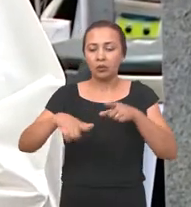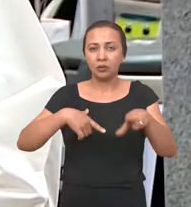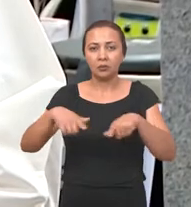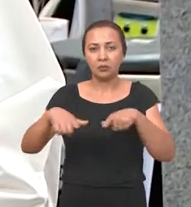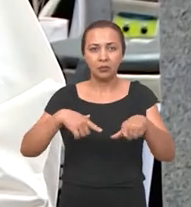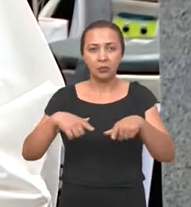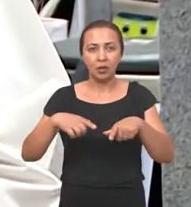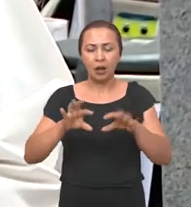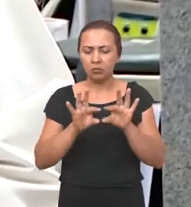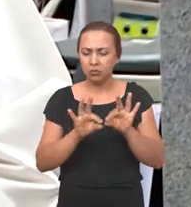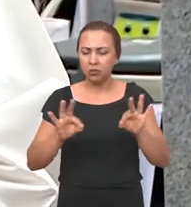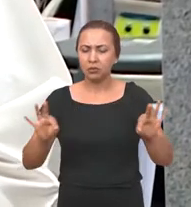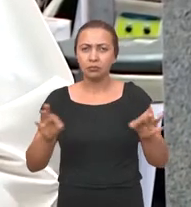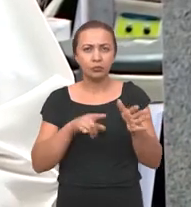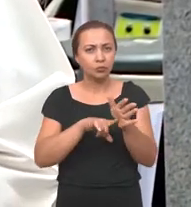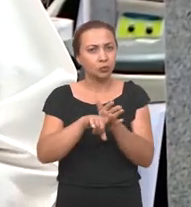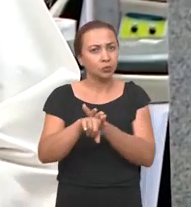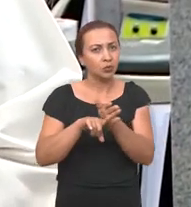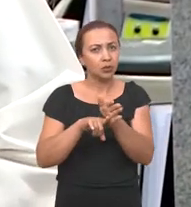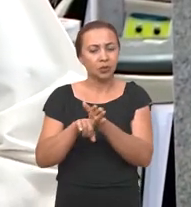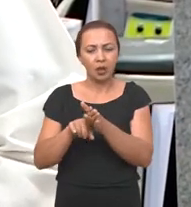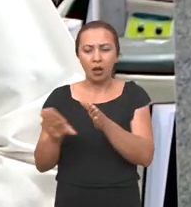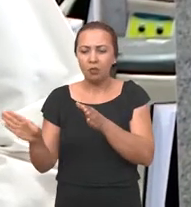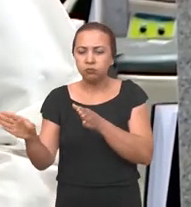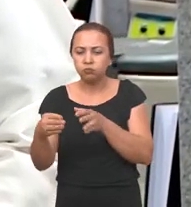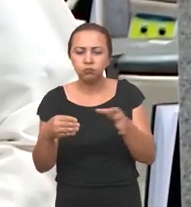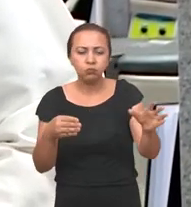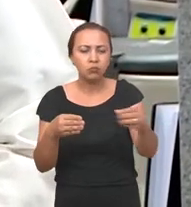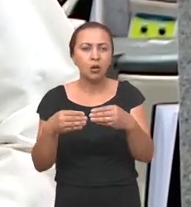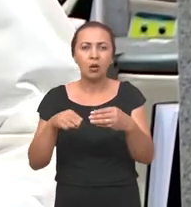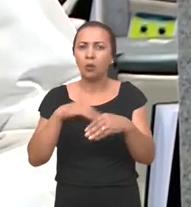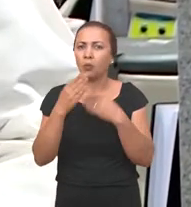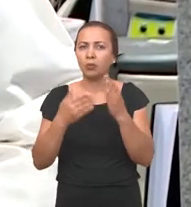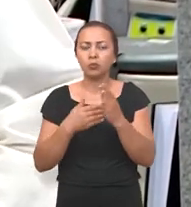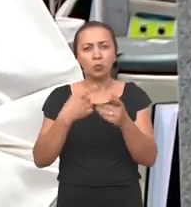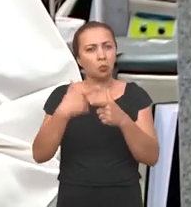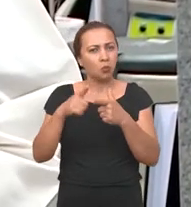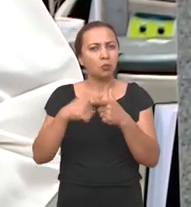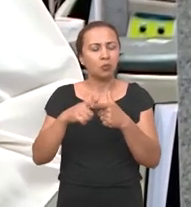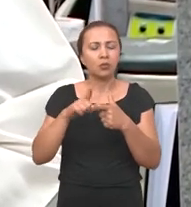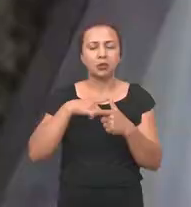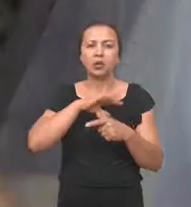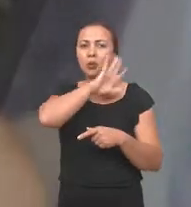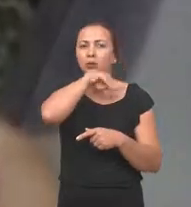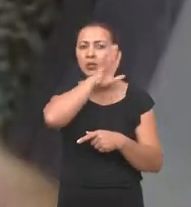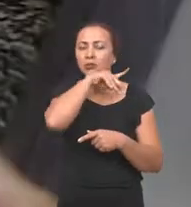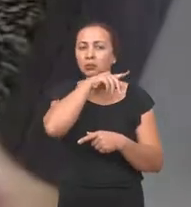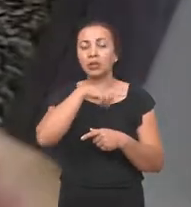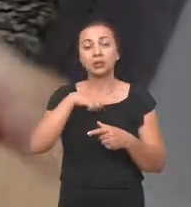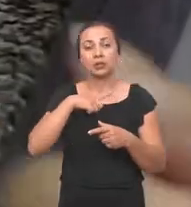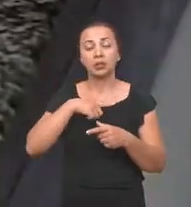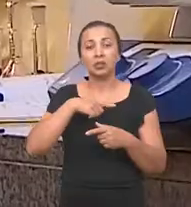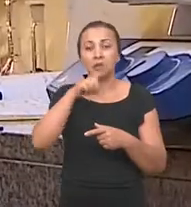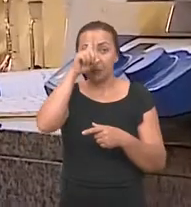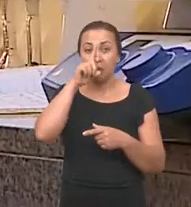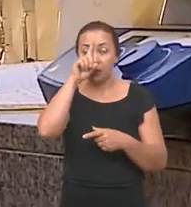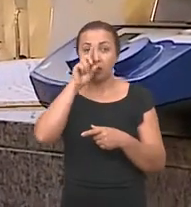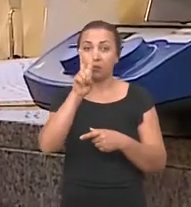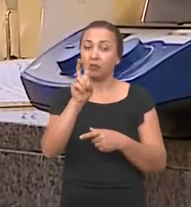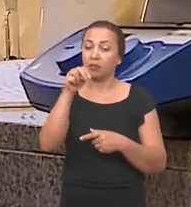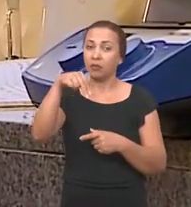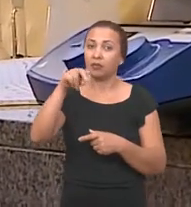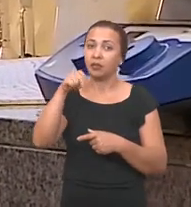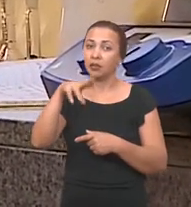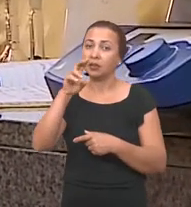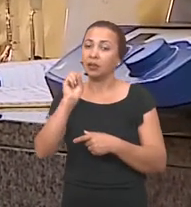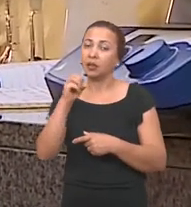Trabalhando com essa linha de pesquisa, abordando tanto os acidentes com animais peçonhentos, o estudo dos seus venenos, os